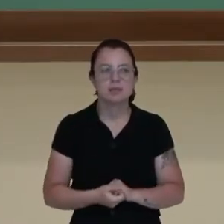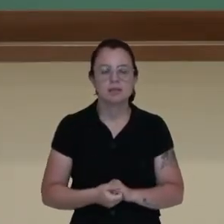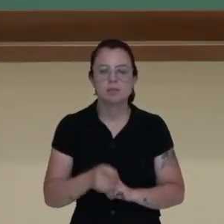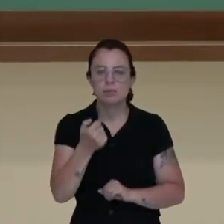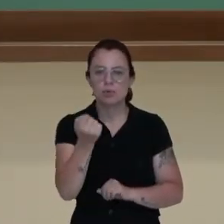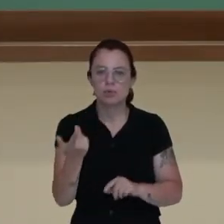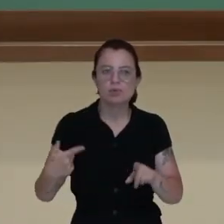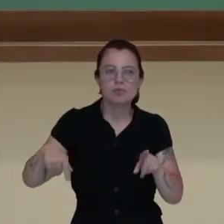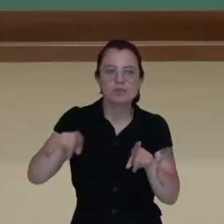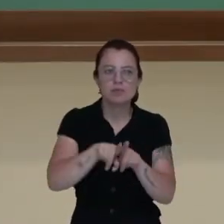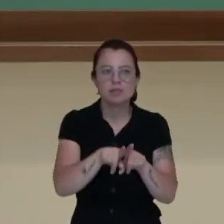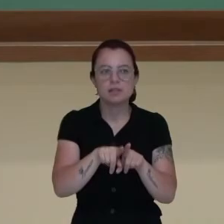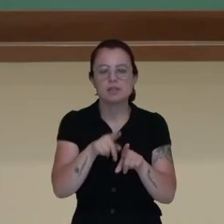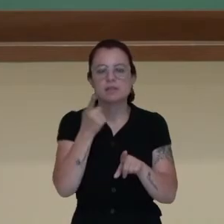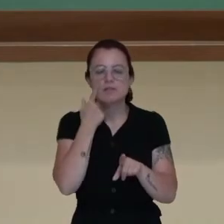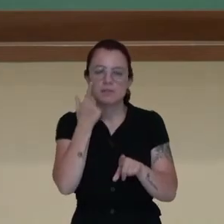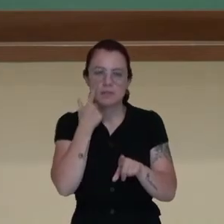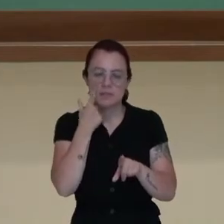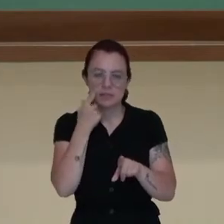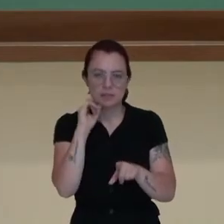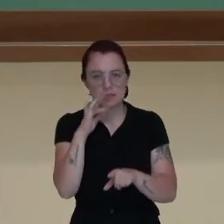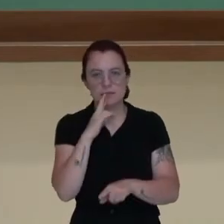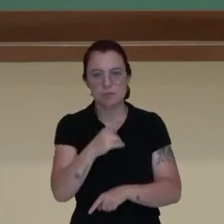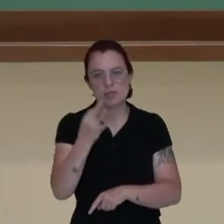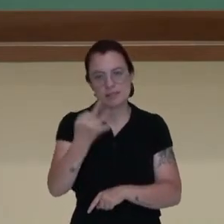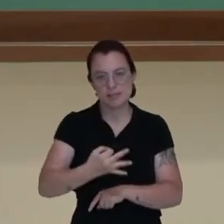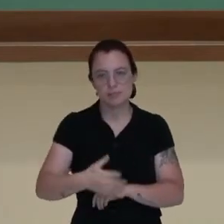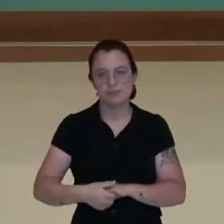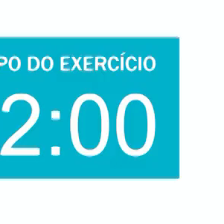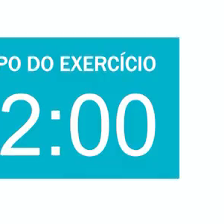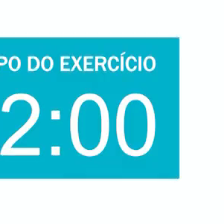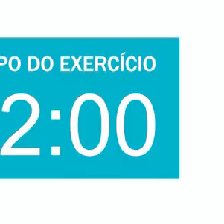já vemos, se voltamos para ver se a resposta está correta.